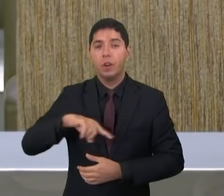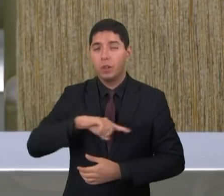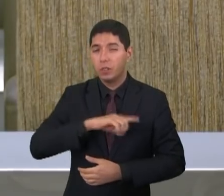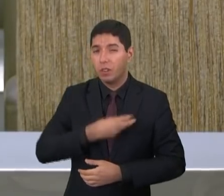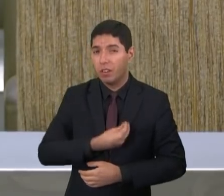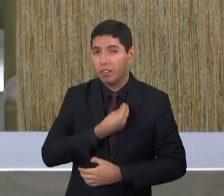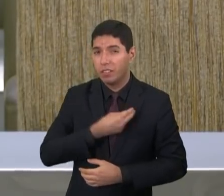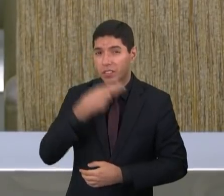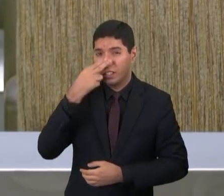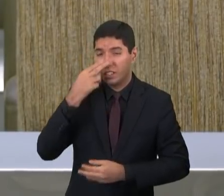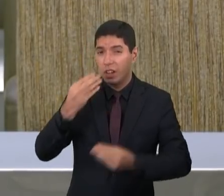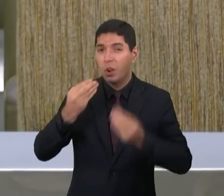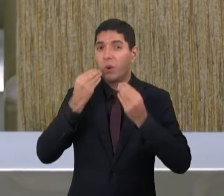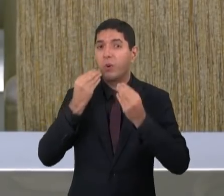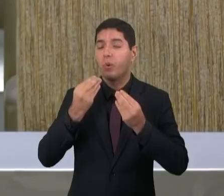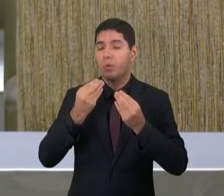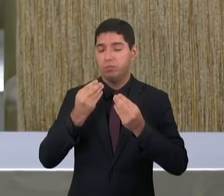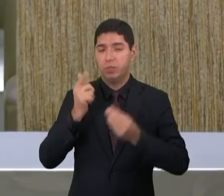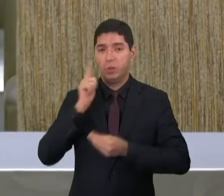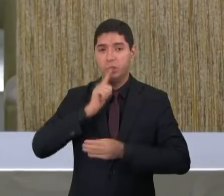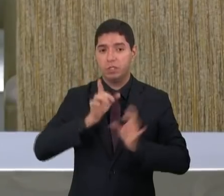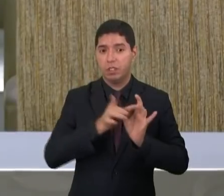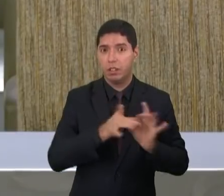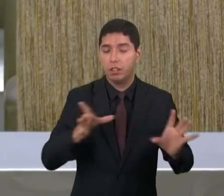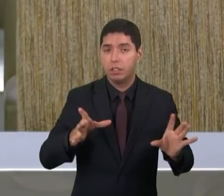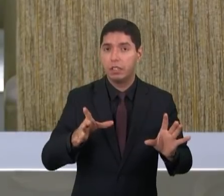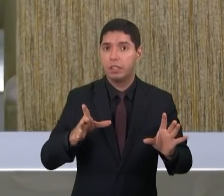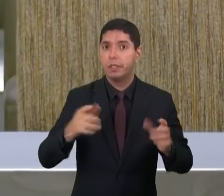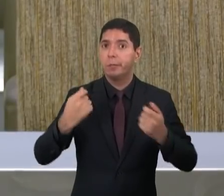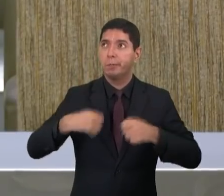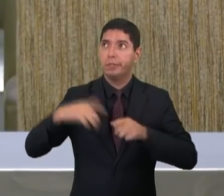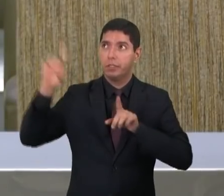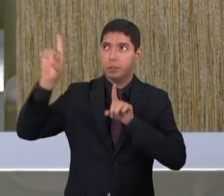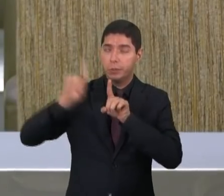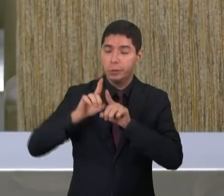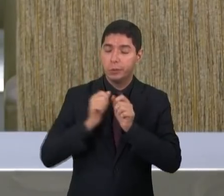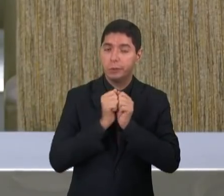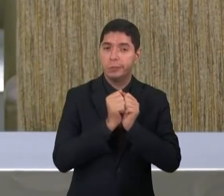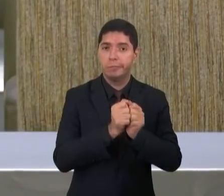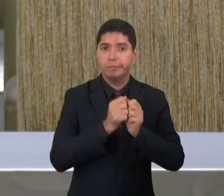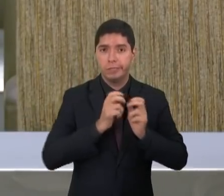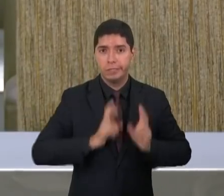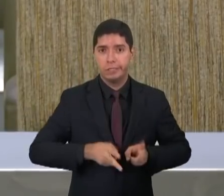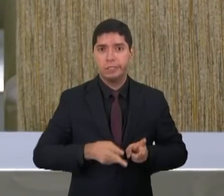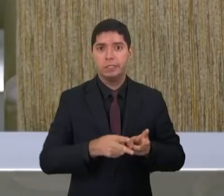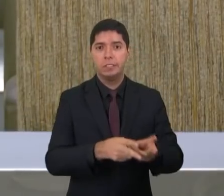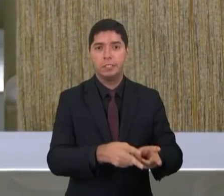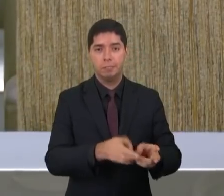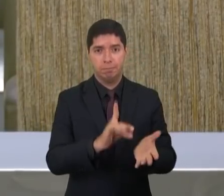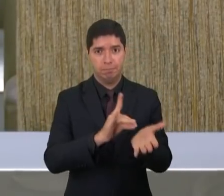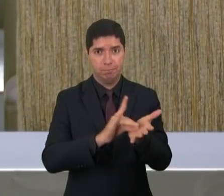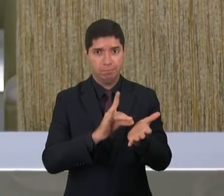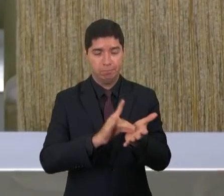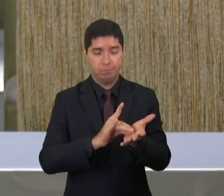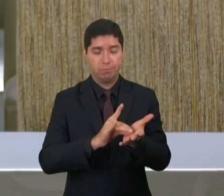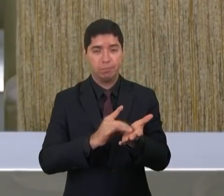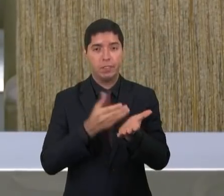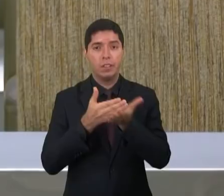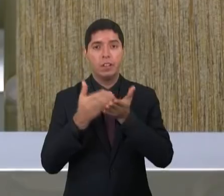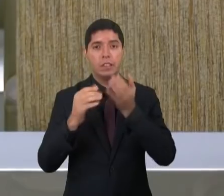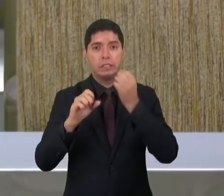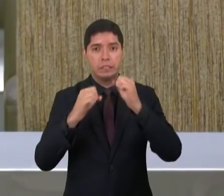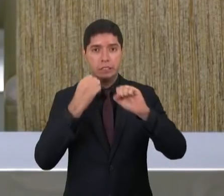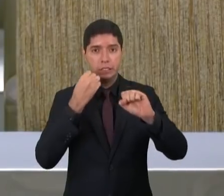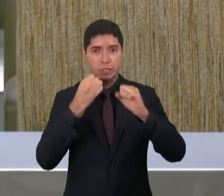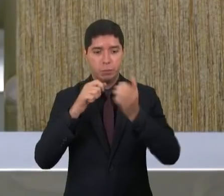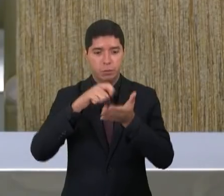lado, ora diga Israel. Ele inicia este salmo que é atribuído a Davi. Então